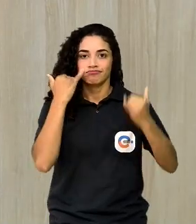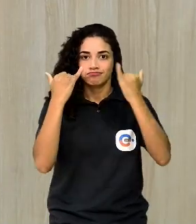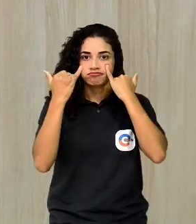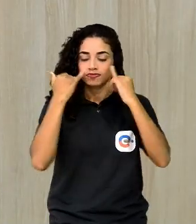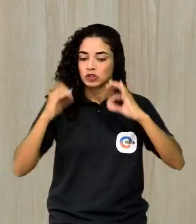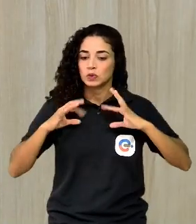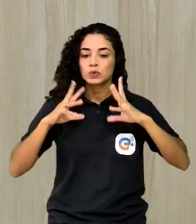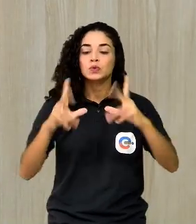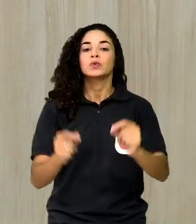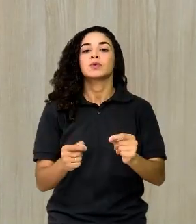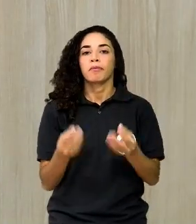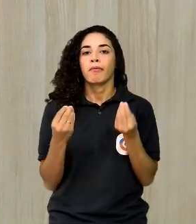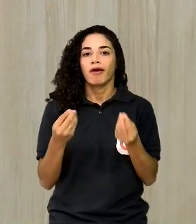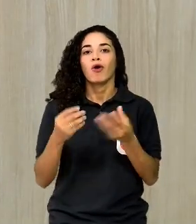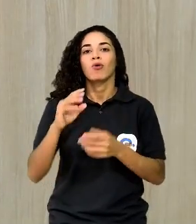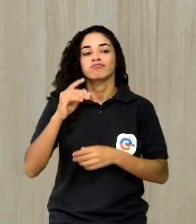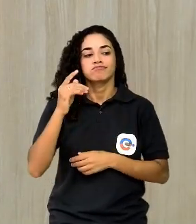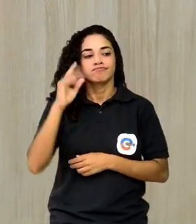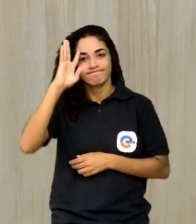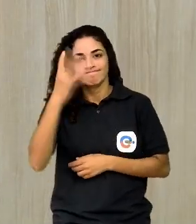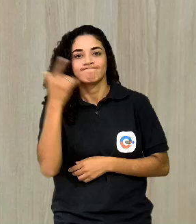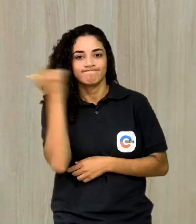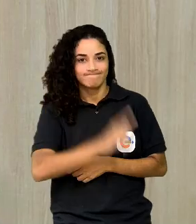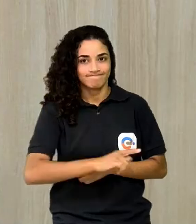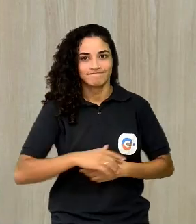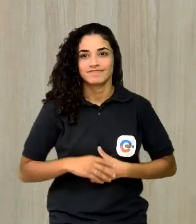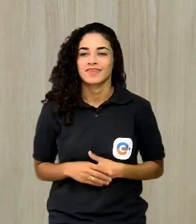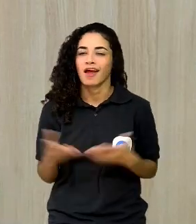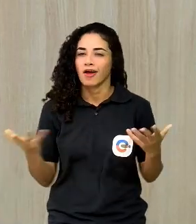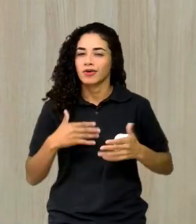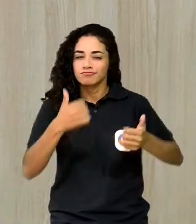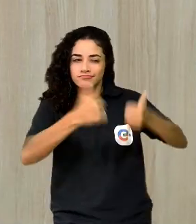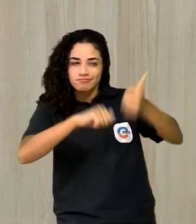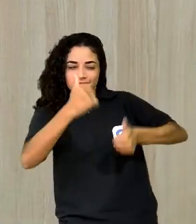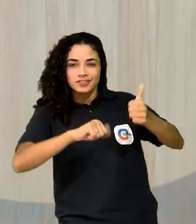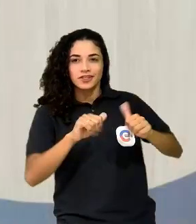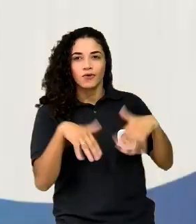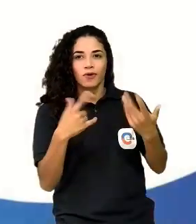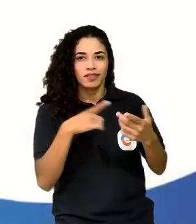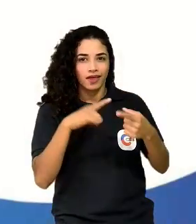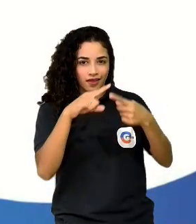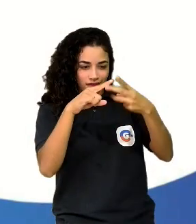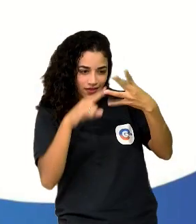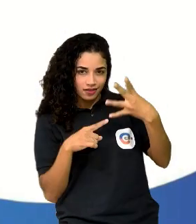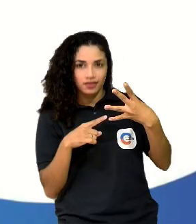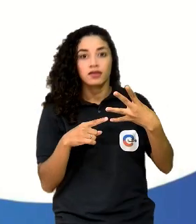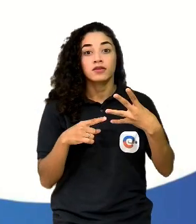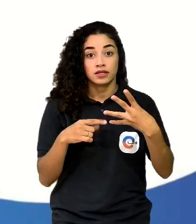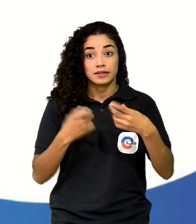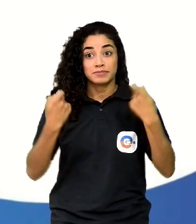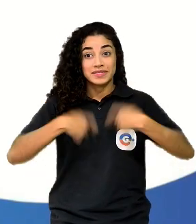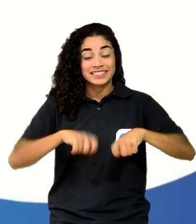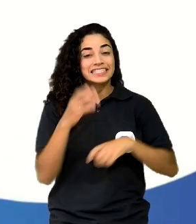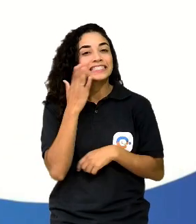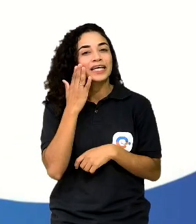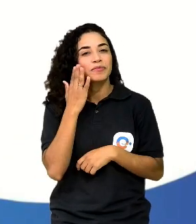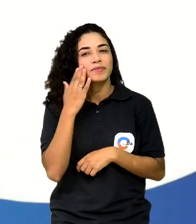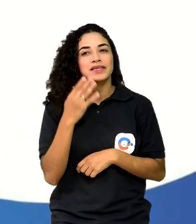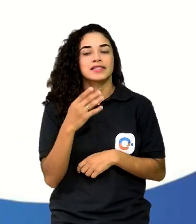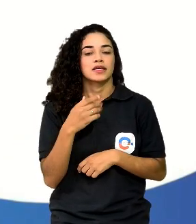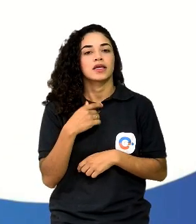que eu preciso para resolver a questão. Bora agora analisar as alternativas. Eu preciso encontrar uma alternativa que